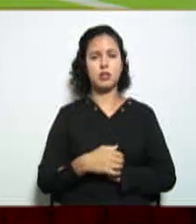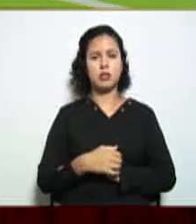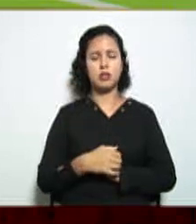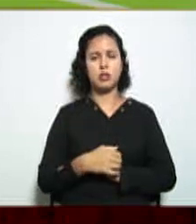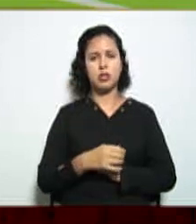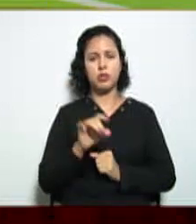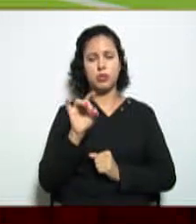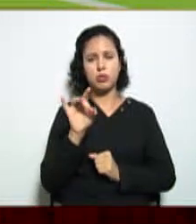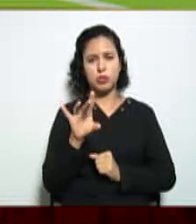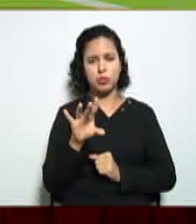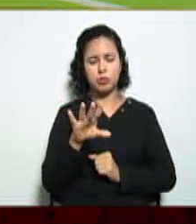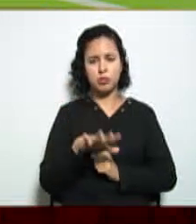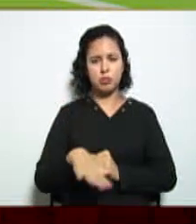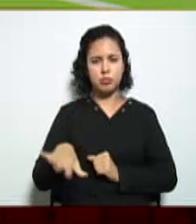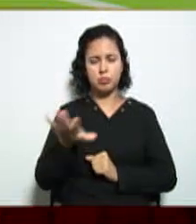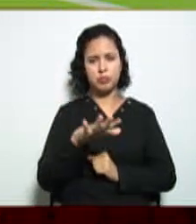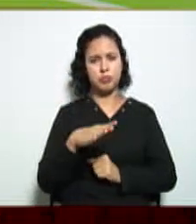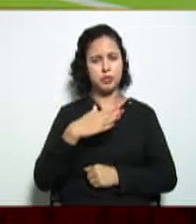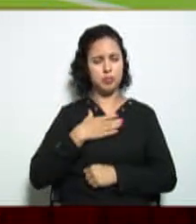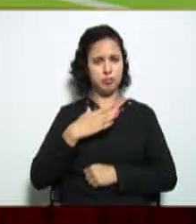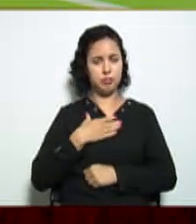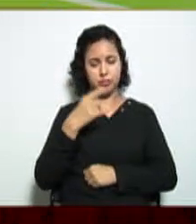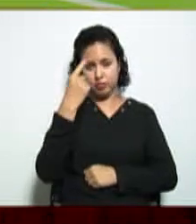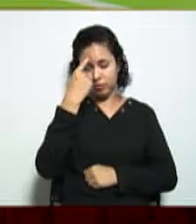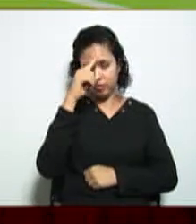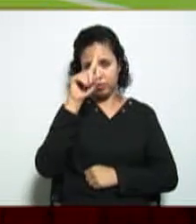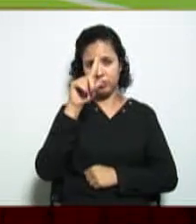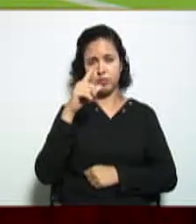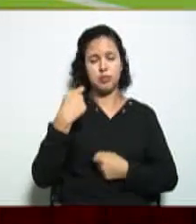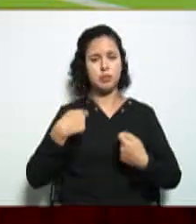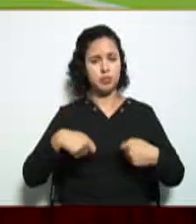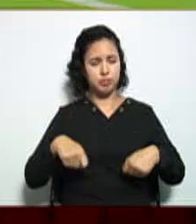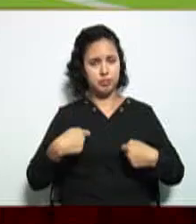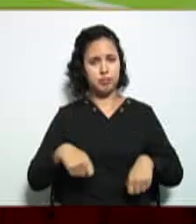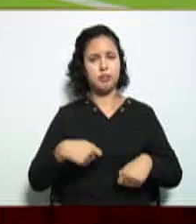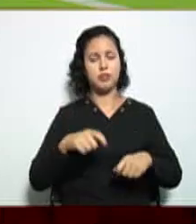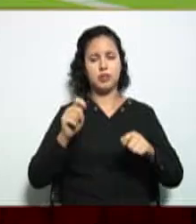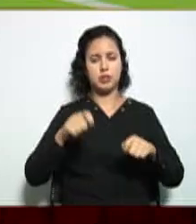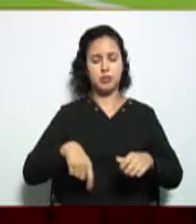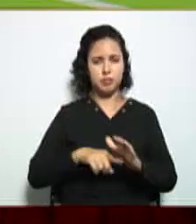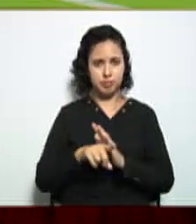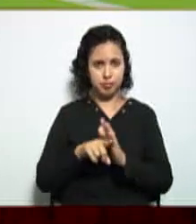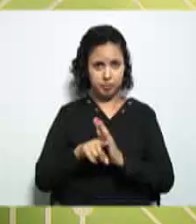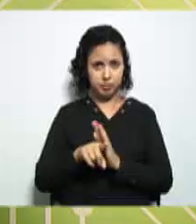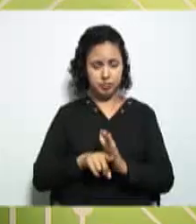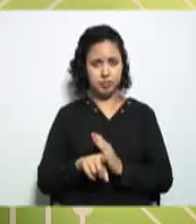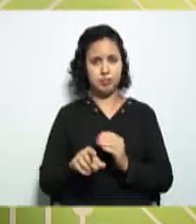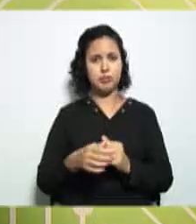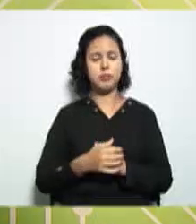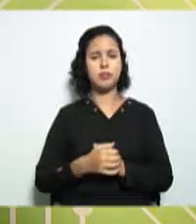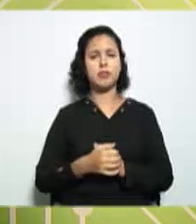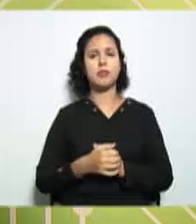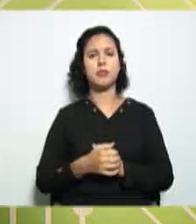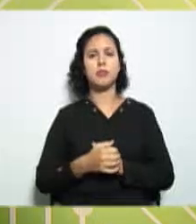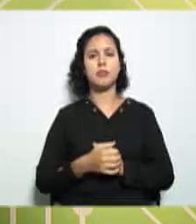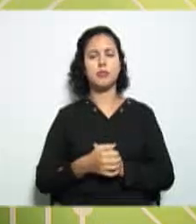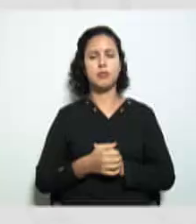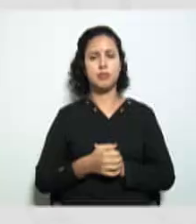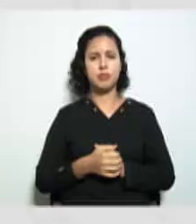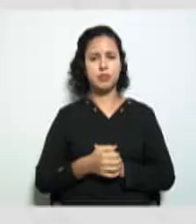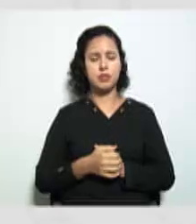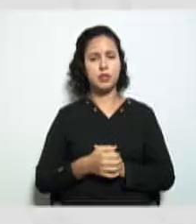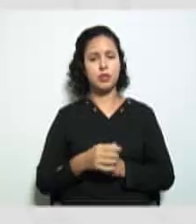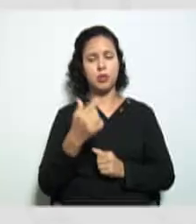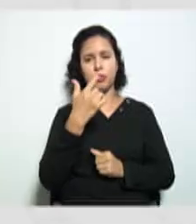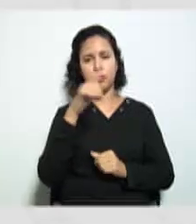estar somente no plano das minhas ideias. Ele tem que ser possível de análise. Né? Então, outra coisa, característica que nós temos